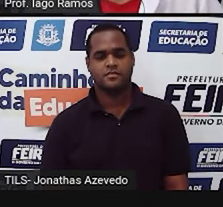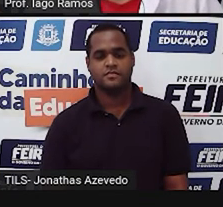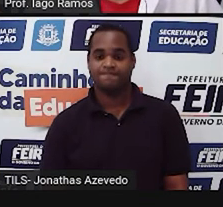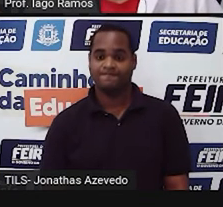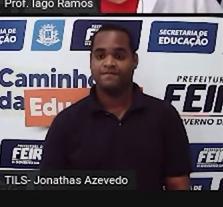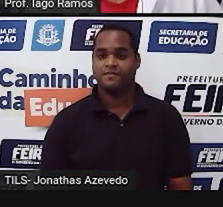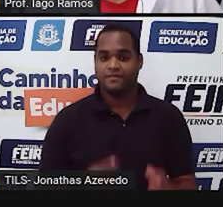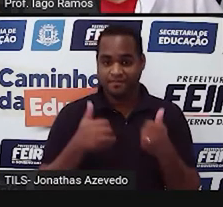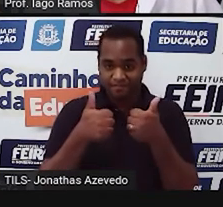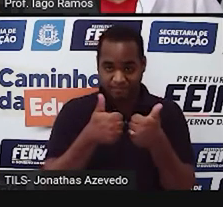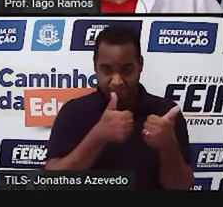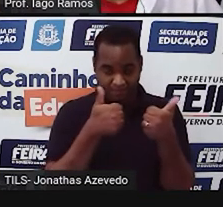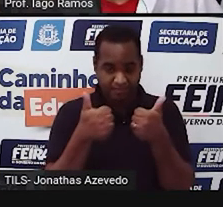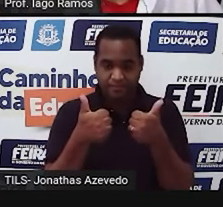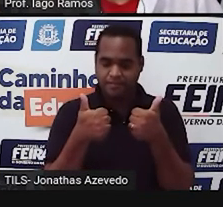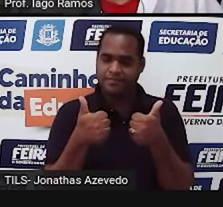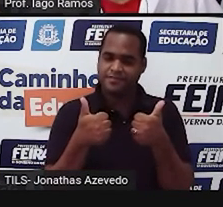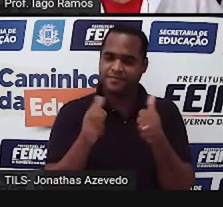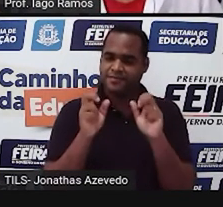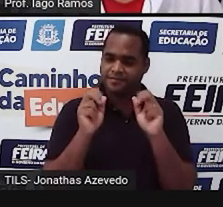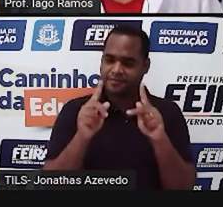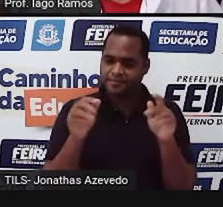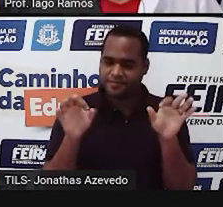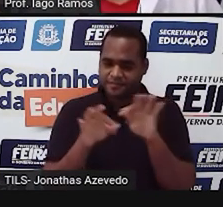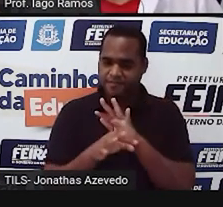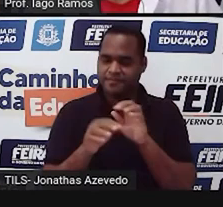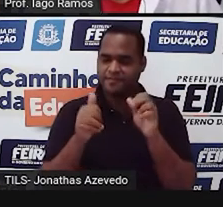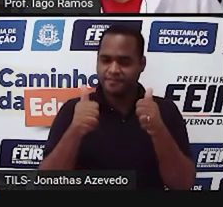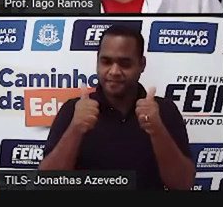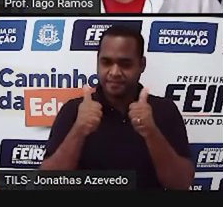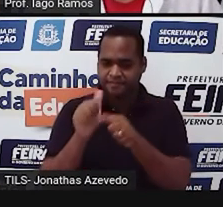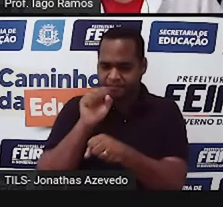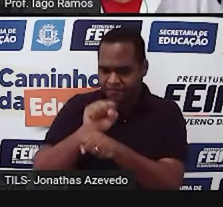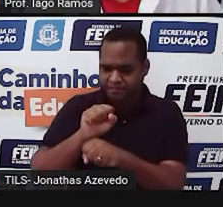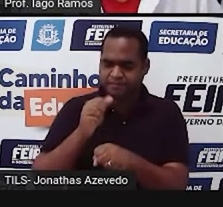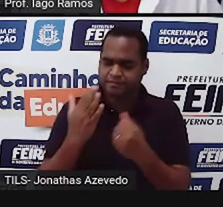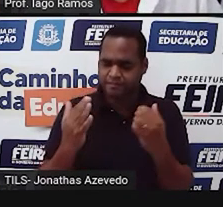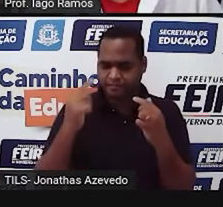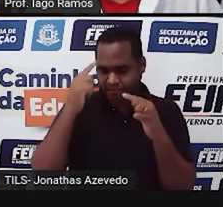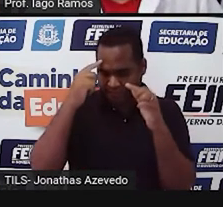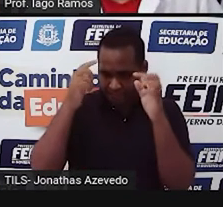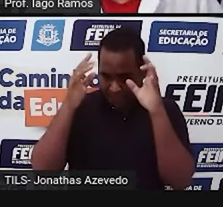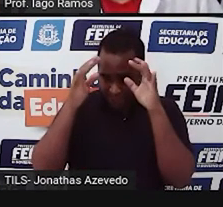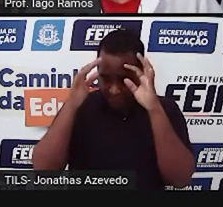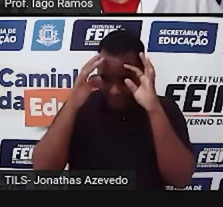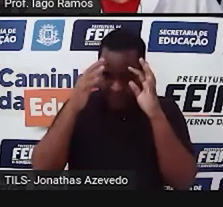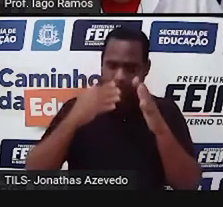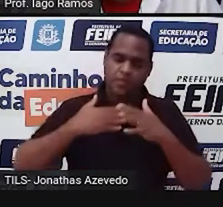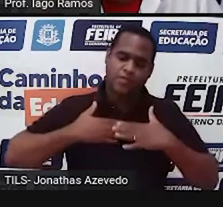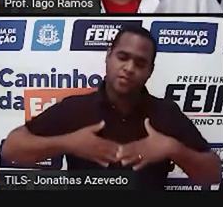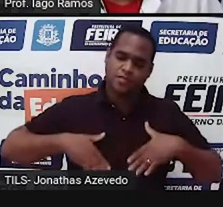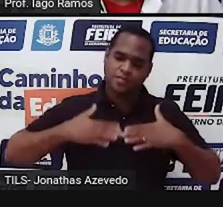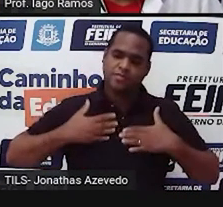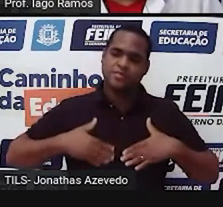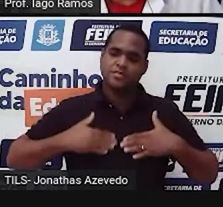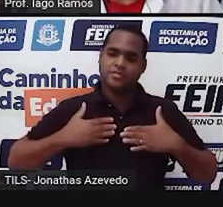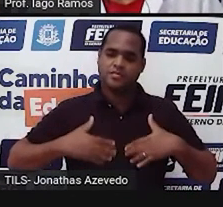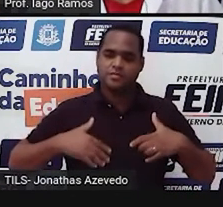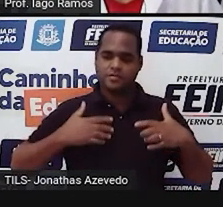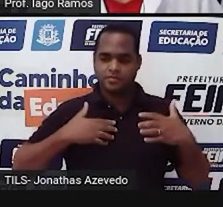e é isso aí tá bom pronto fez a pausa o cérebro Descansou um pouquinho